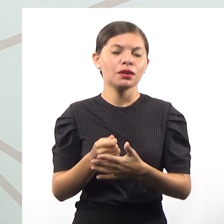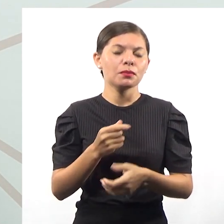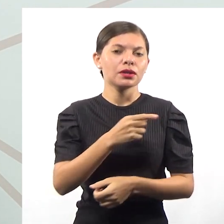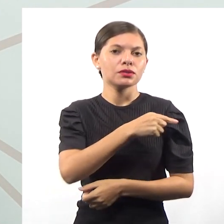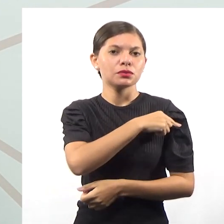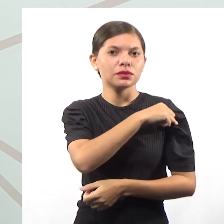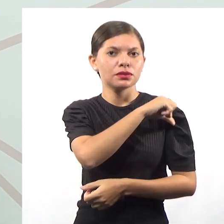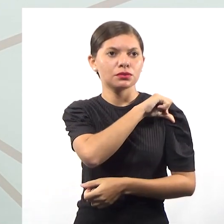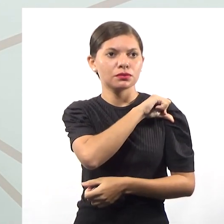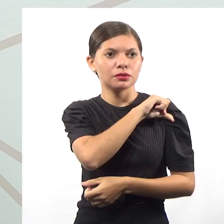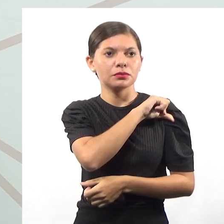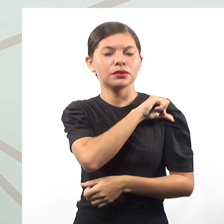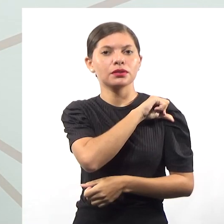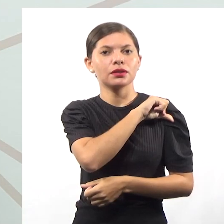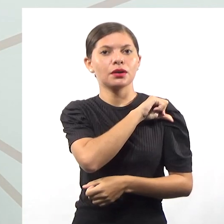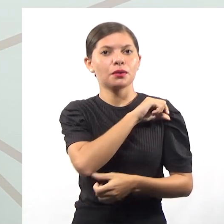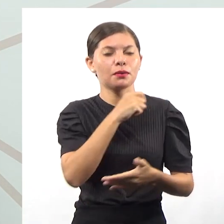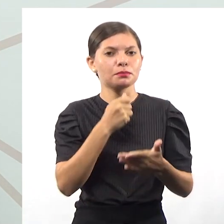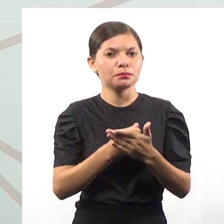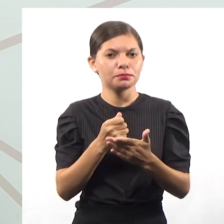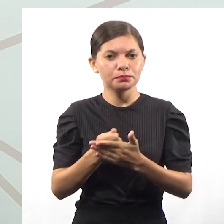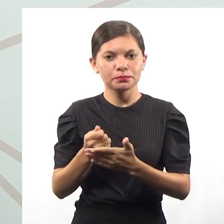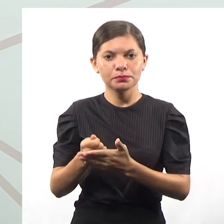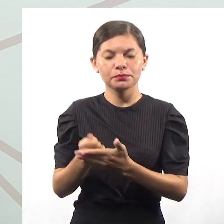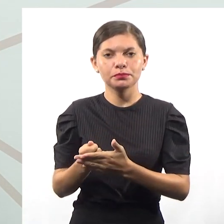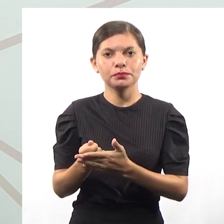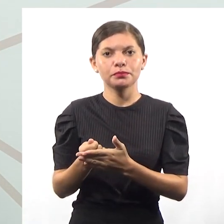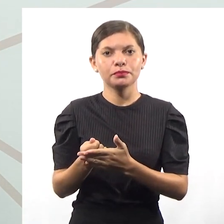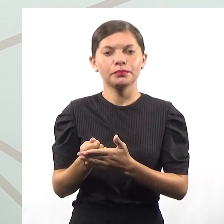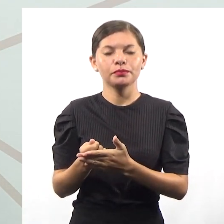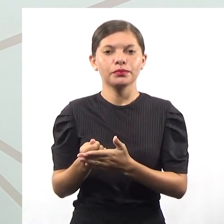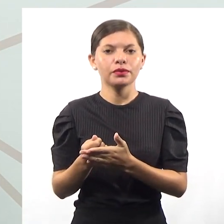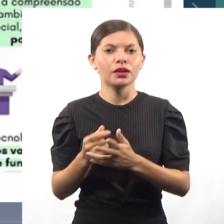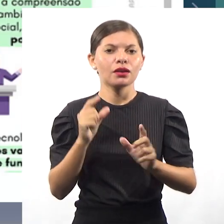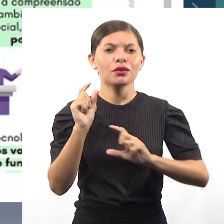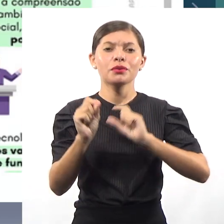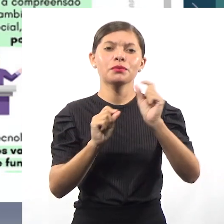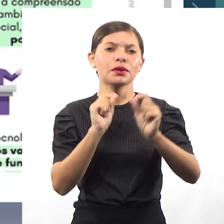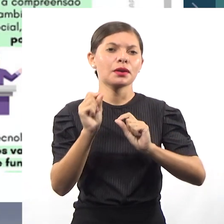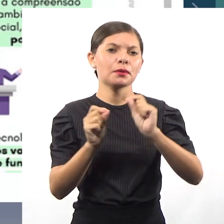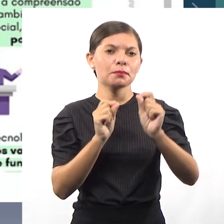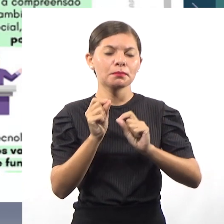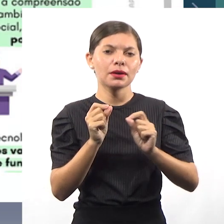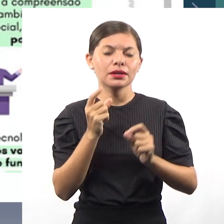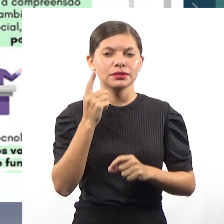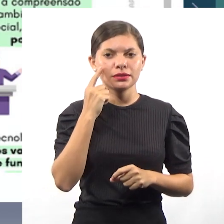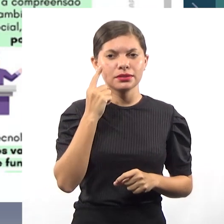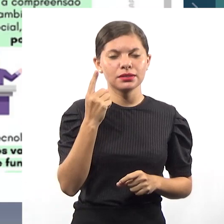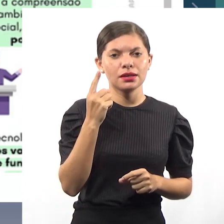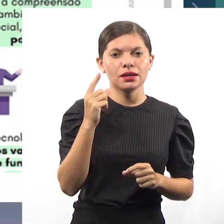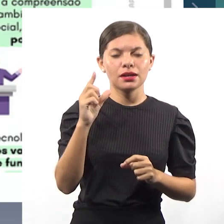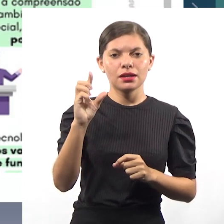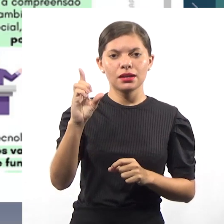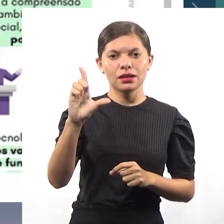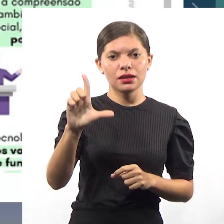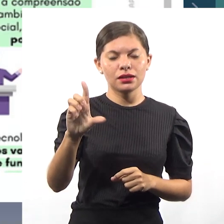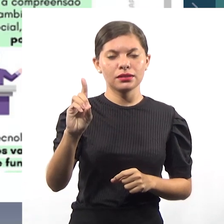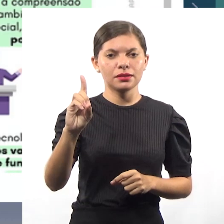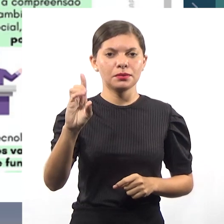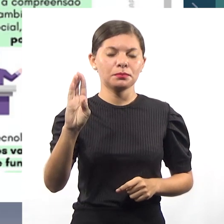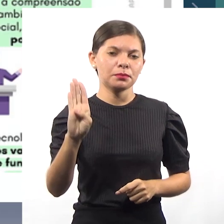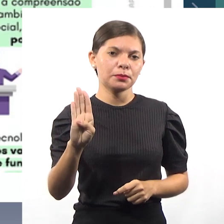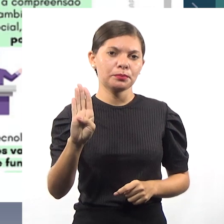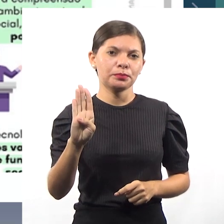ensino fundamental, primeira etapa, é obrigatório. E aí, o que mais que diz lá a LDB? A LDB